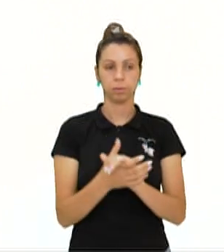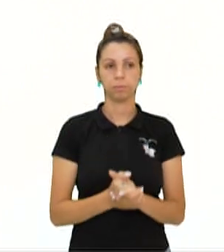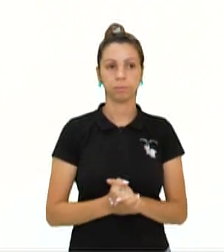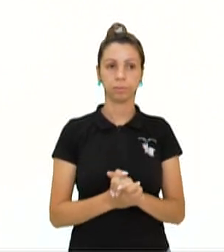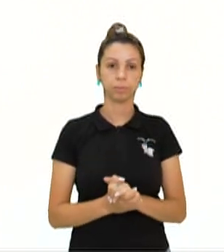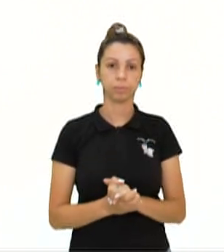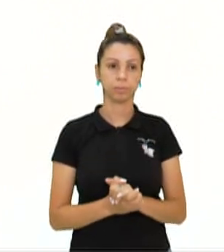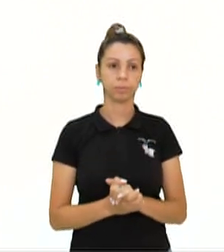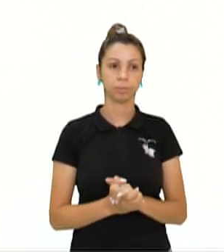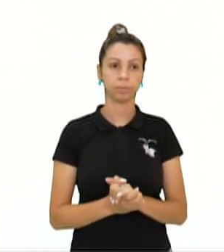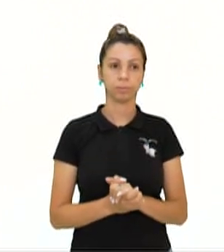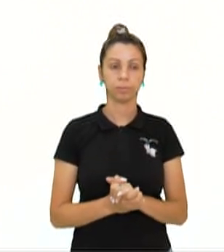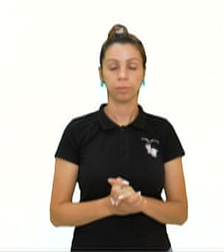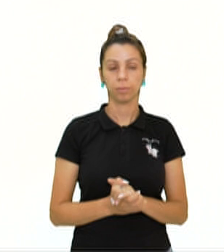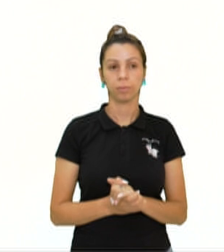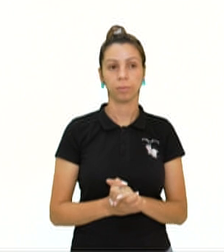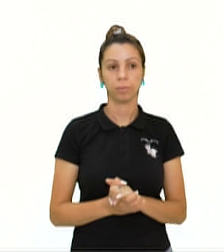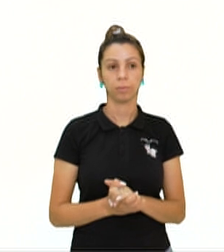64. Aqui usei